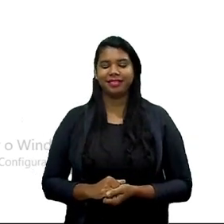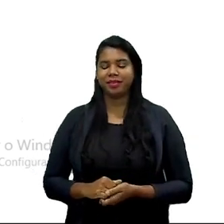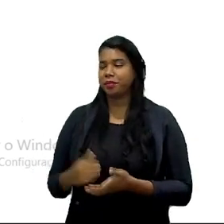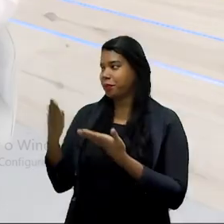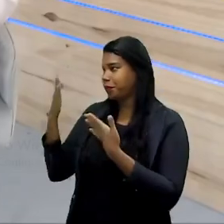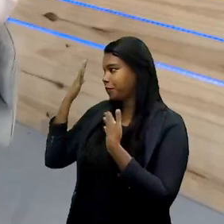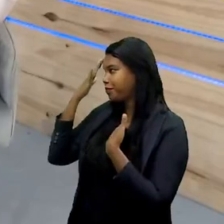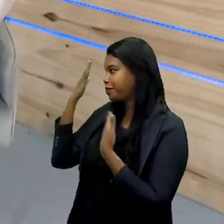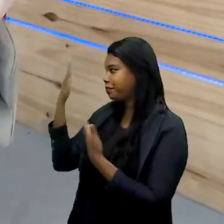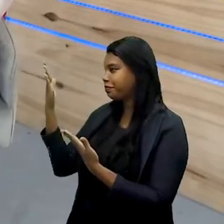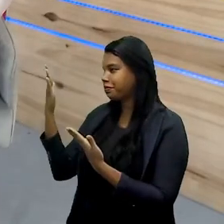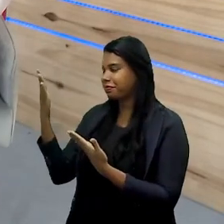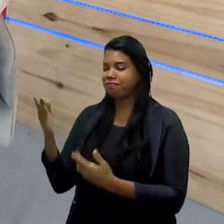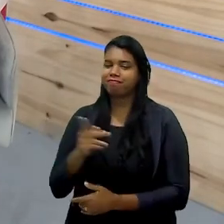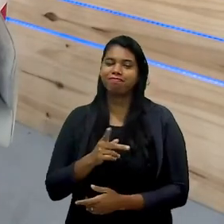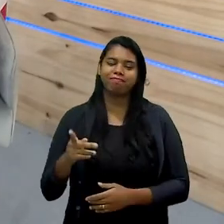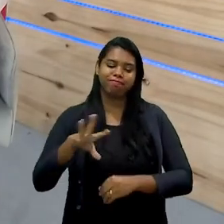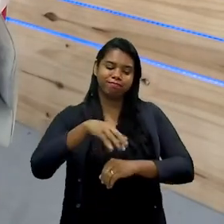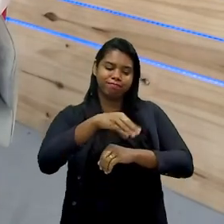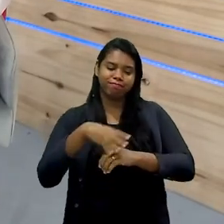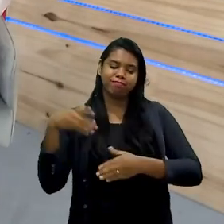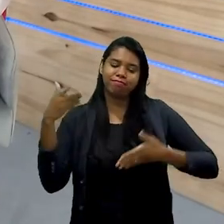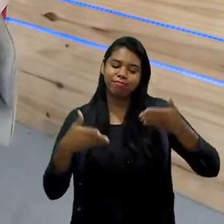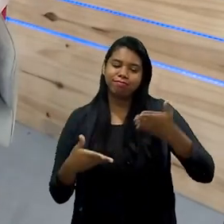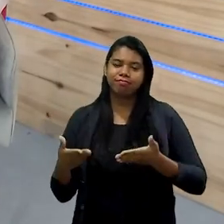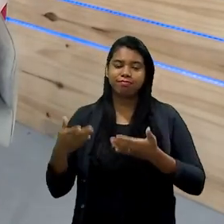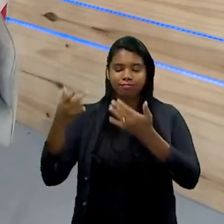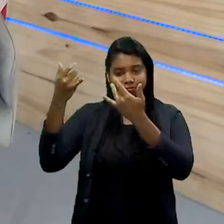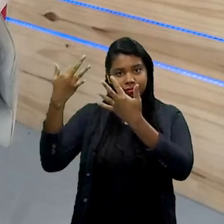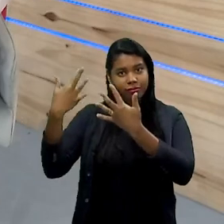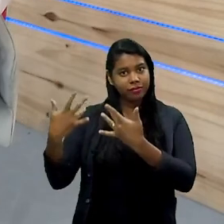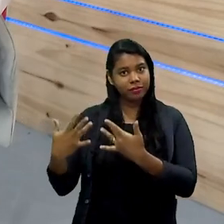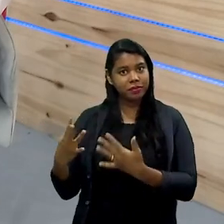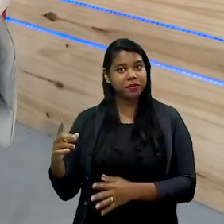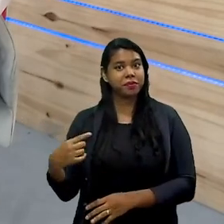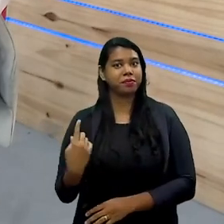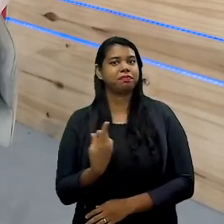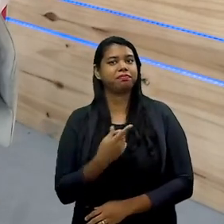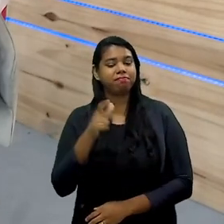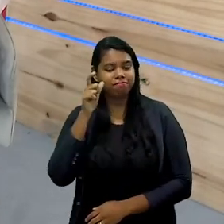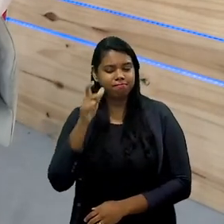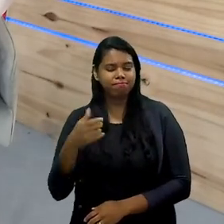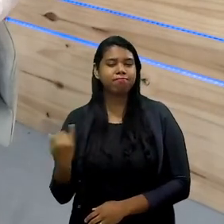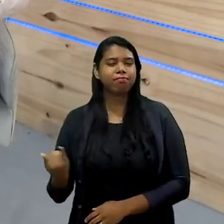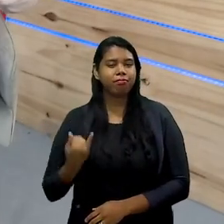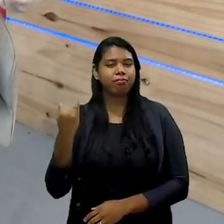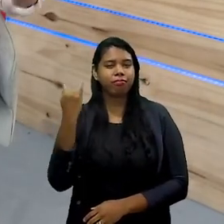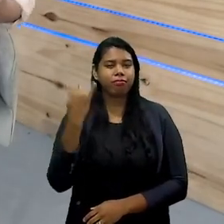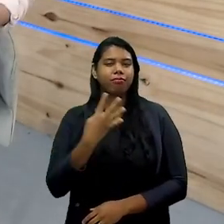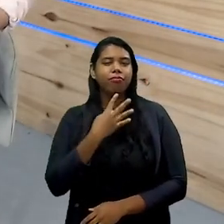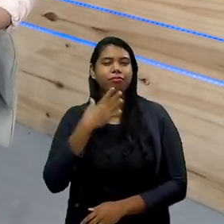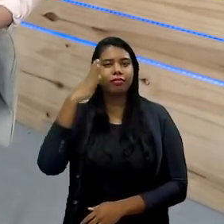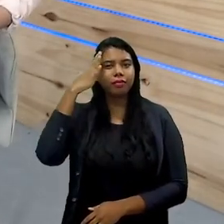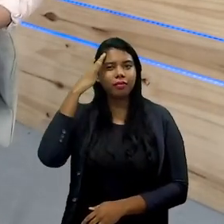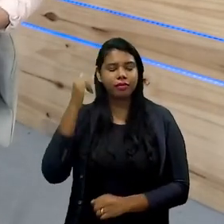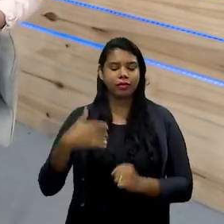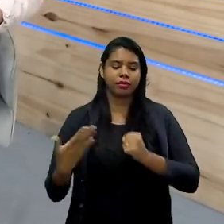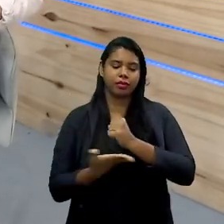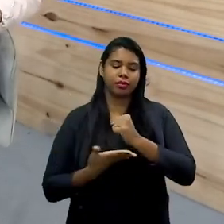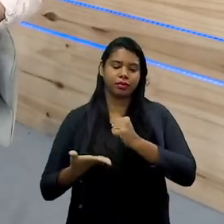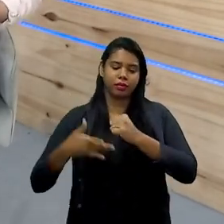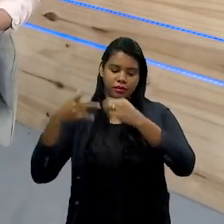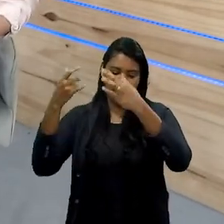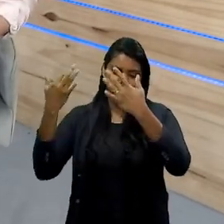Muito obrigada, viu, pela contribuição. Muito relevante, né, pessoal? Interessante a gente conhecer, né, essa base